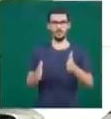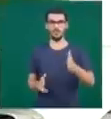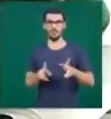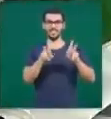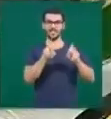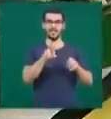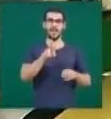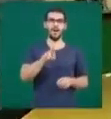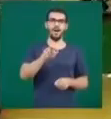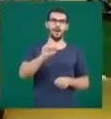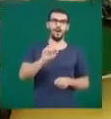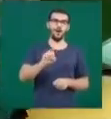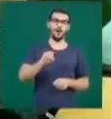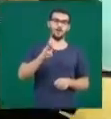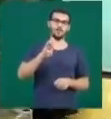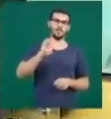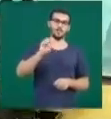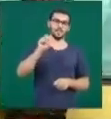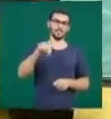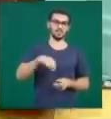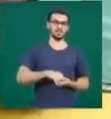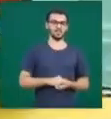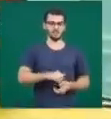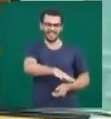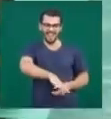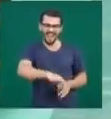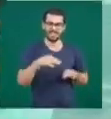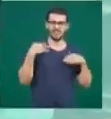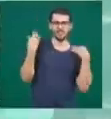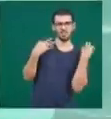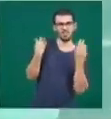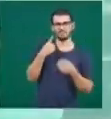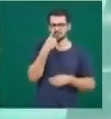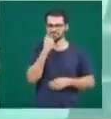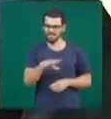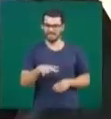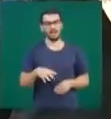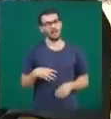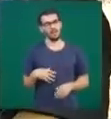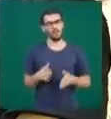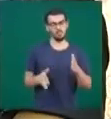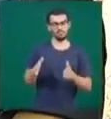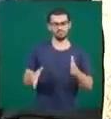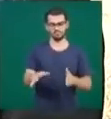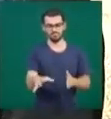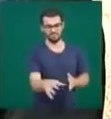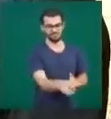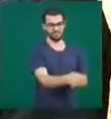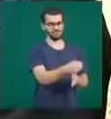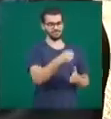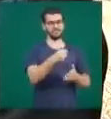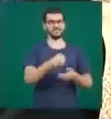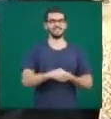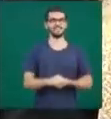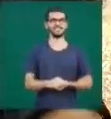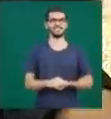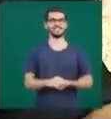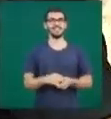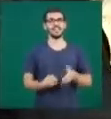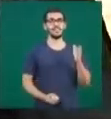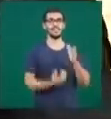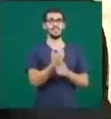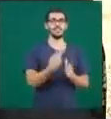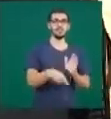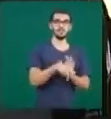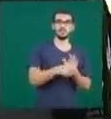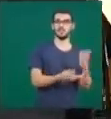protótipo que recolhe o lixo em espaços turísticos. Ele foi desenvolvido por adolescentes que fazem parte da equipe de robótica híbrida do